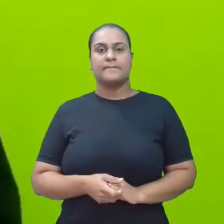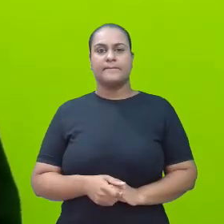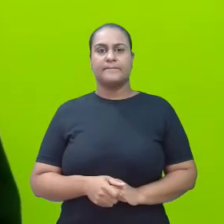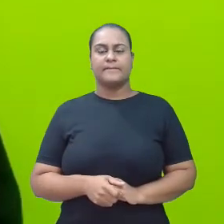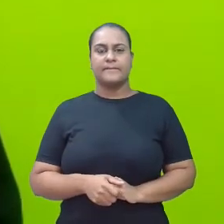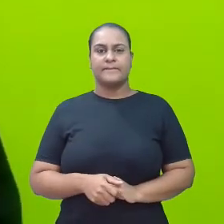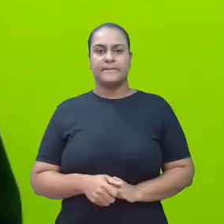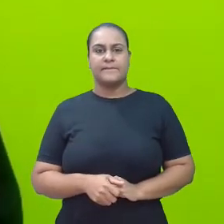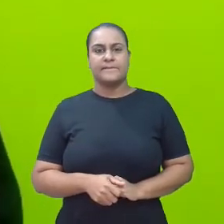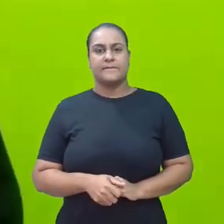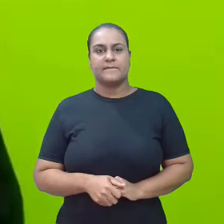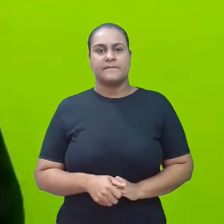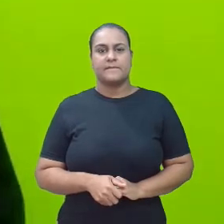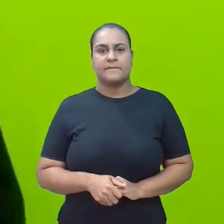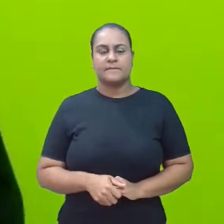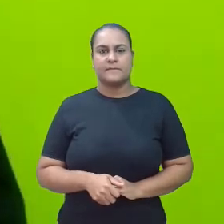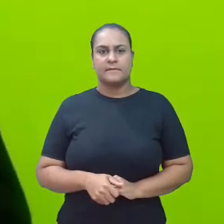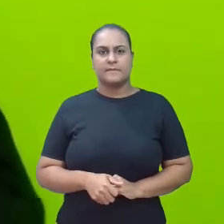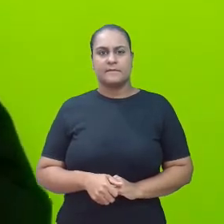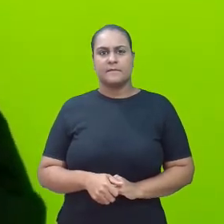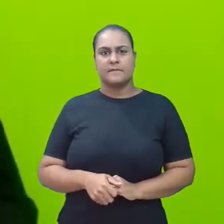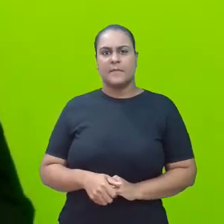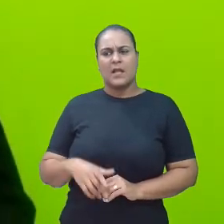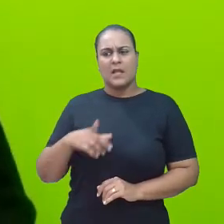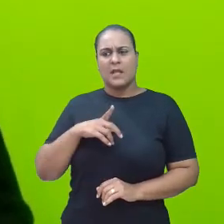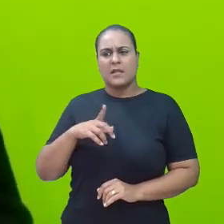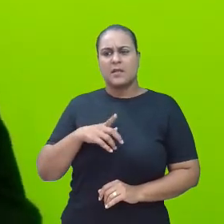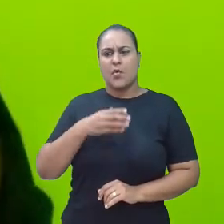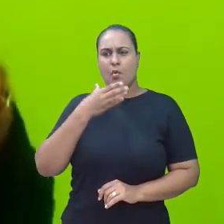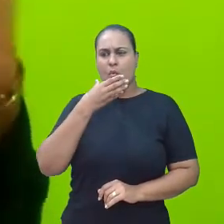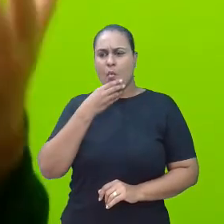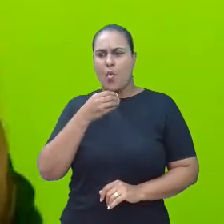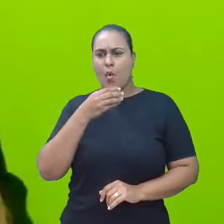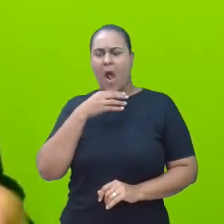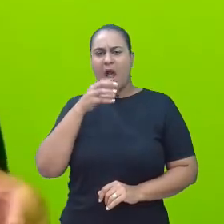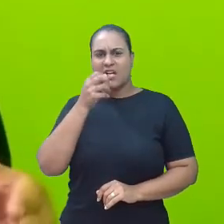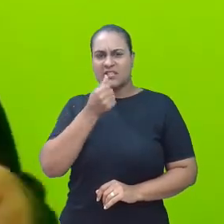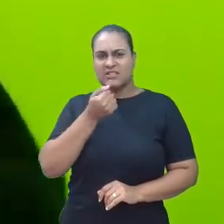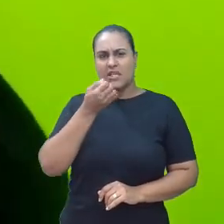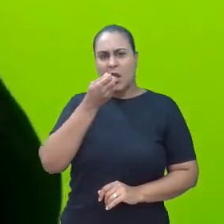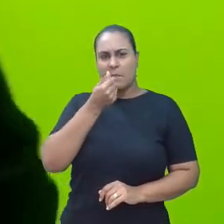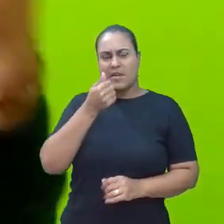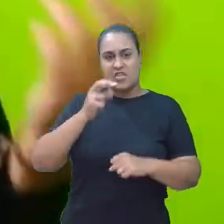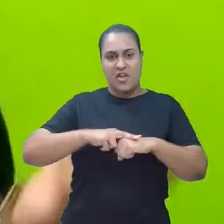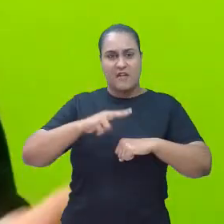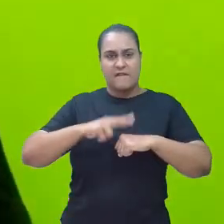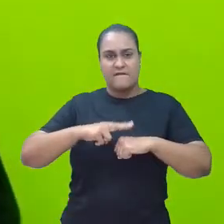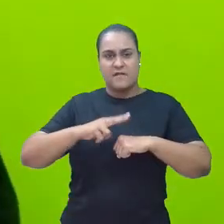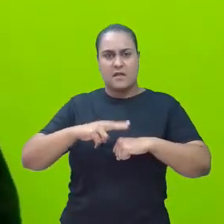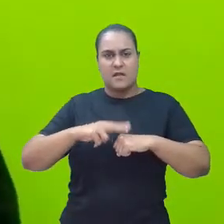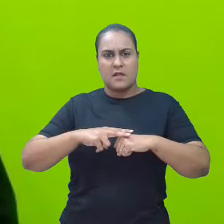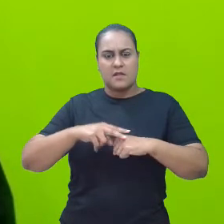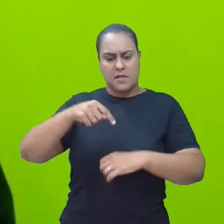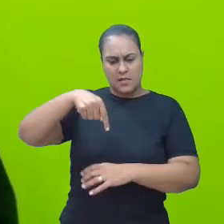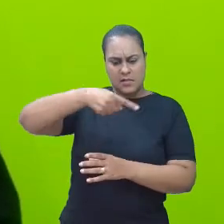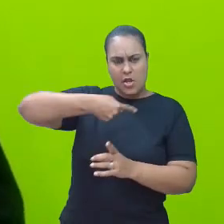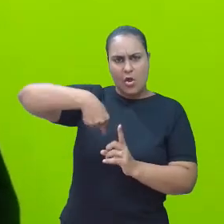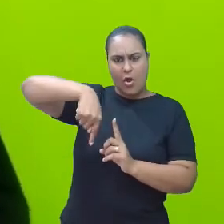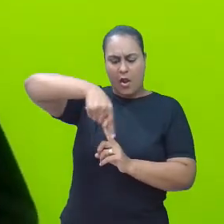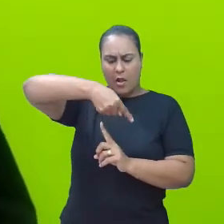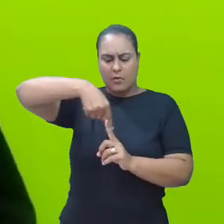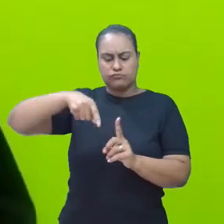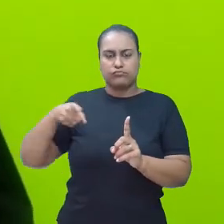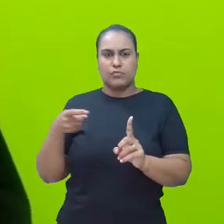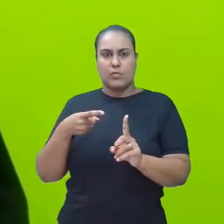aqueles que formam assim um círculo, o homem que mastiga vidro, que se enrola numa cobra, né? Essas